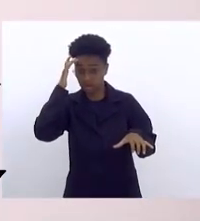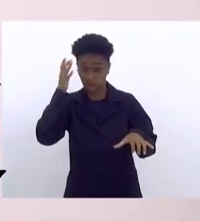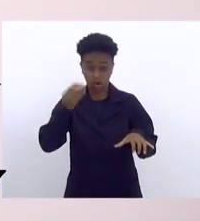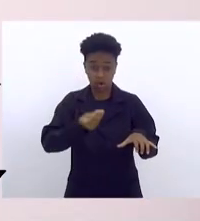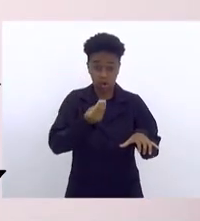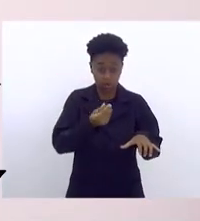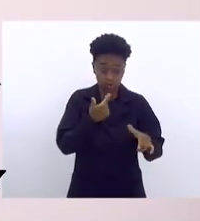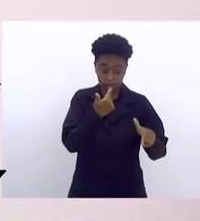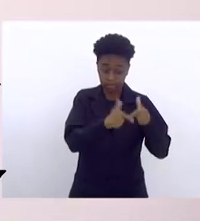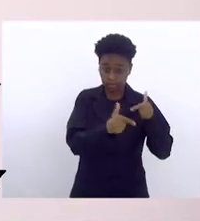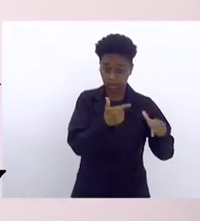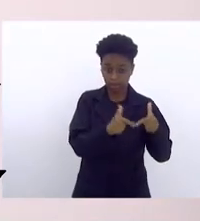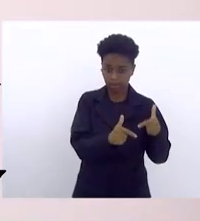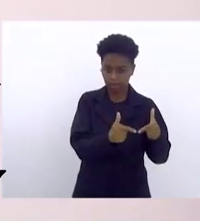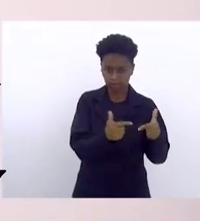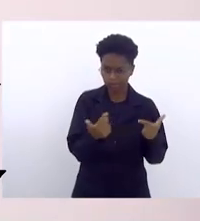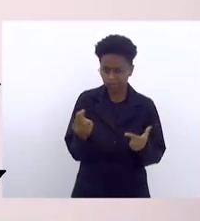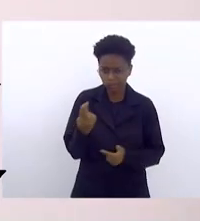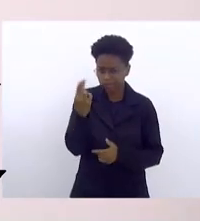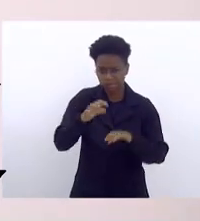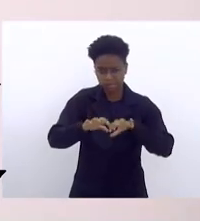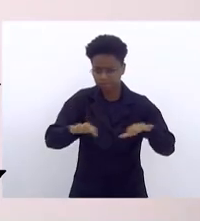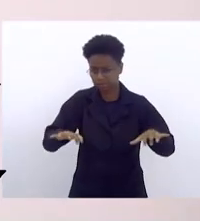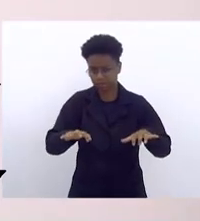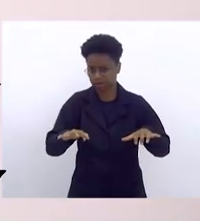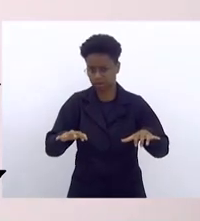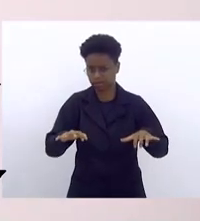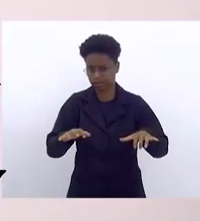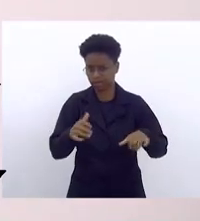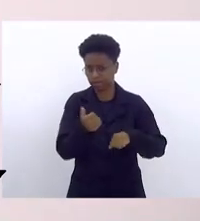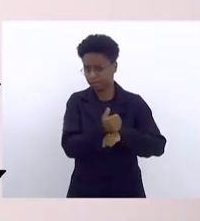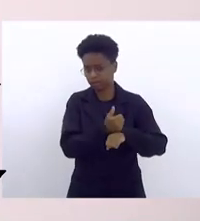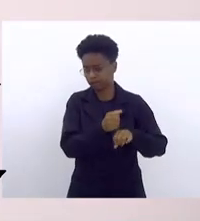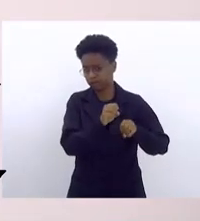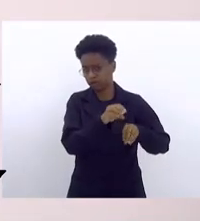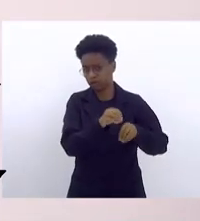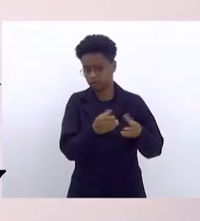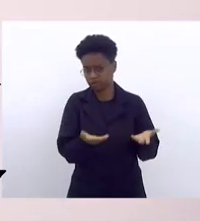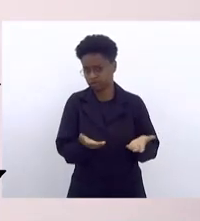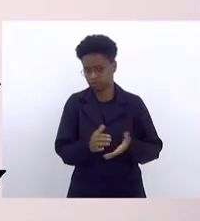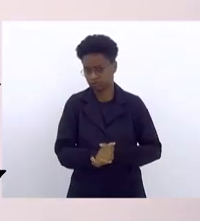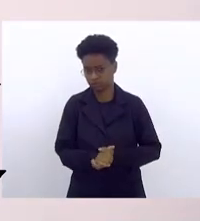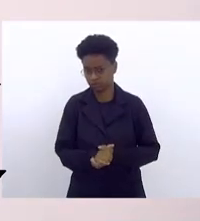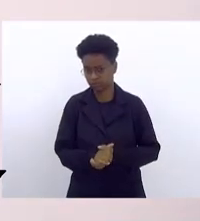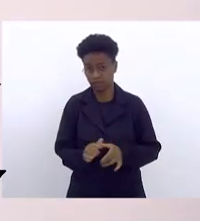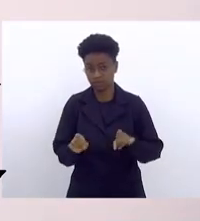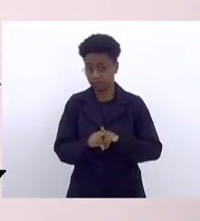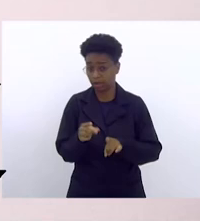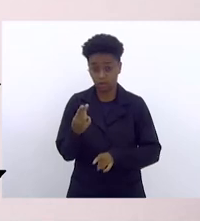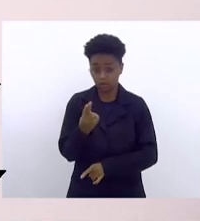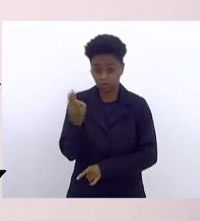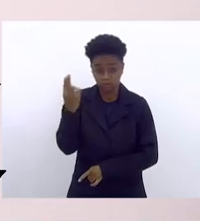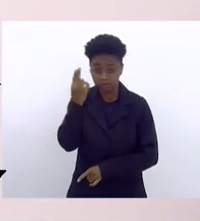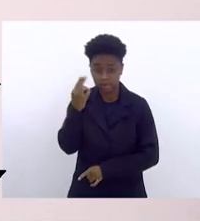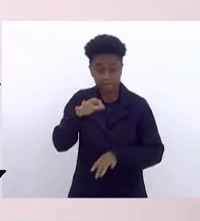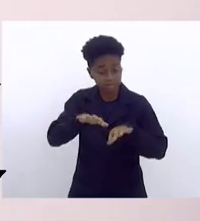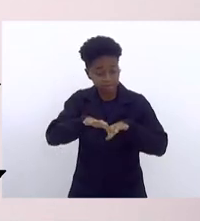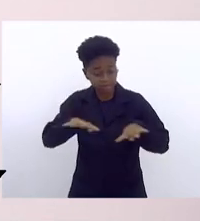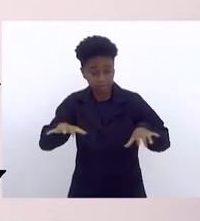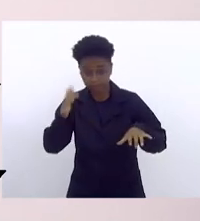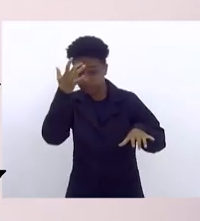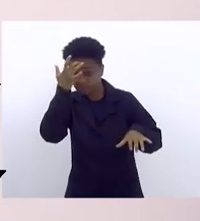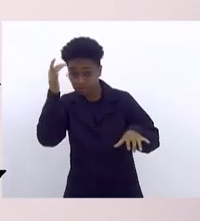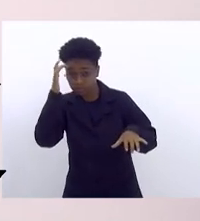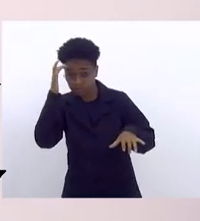de trabalho no caso dos profissionais de educação e não é possível separar a saúde mental do ambiente